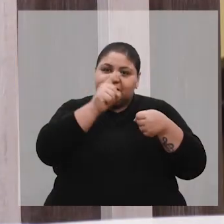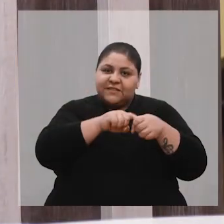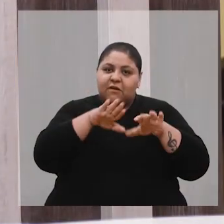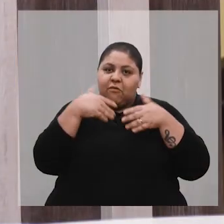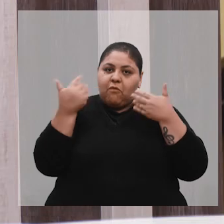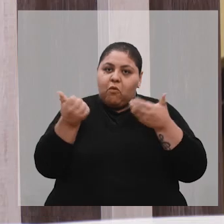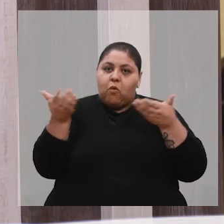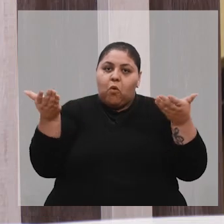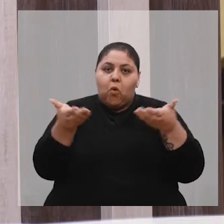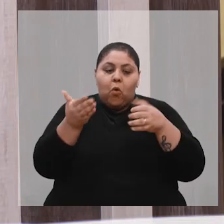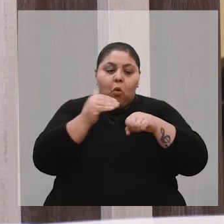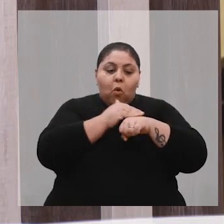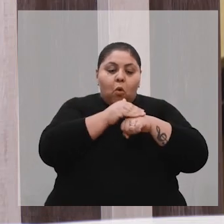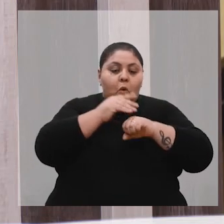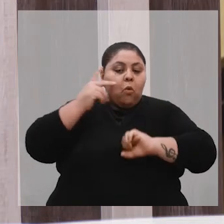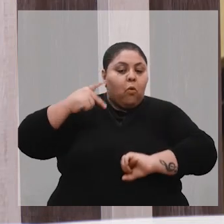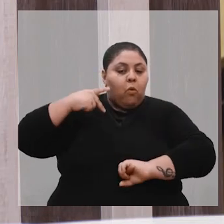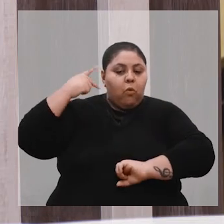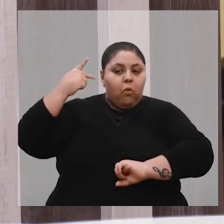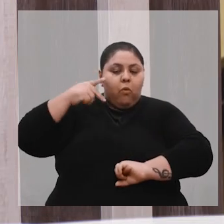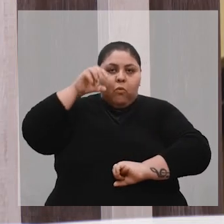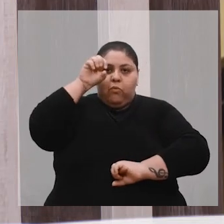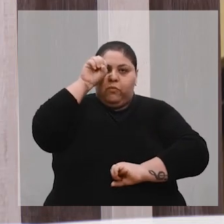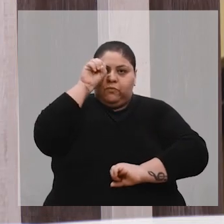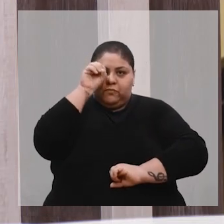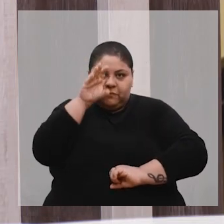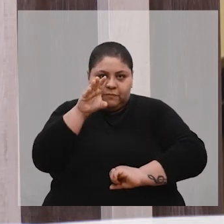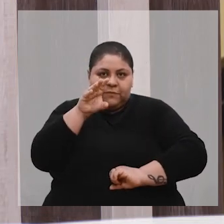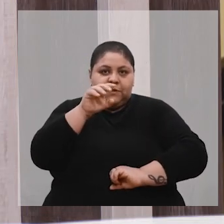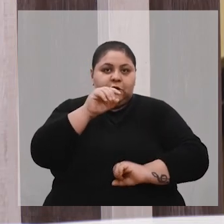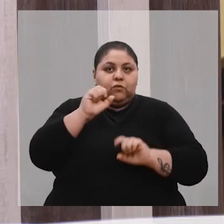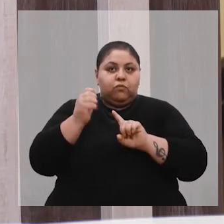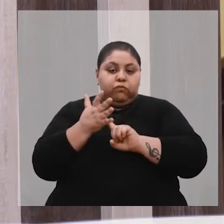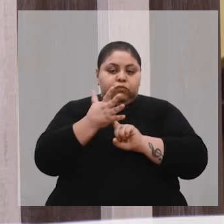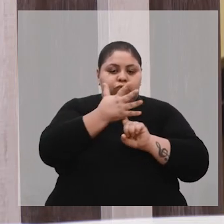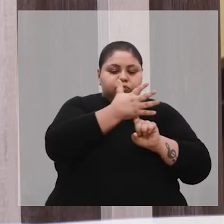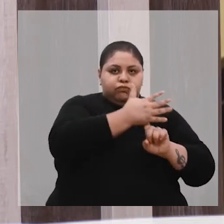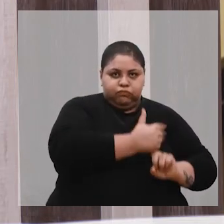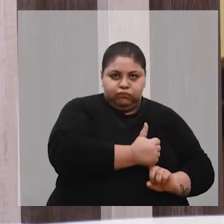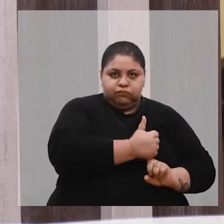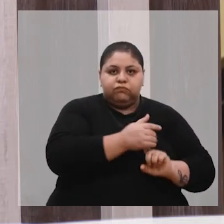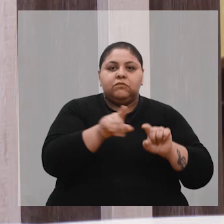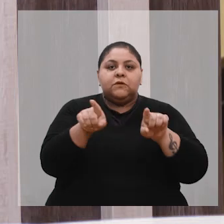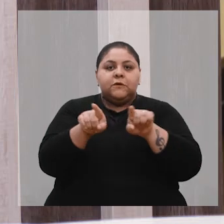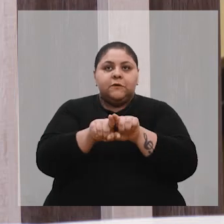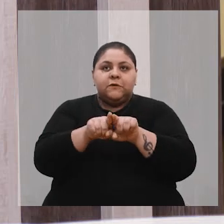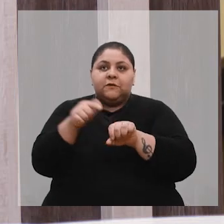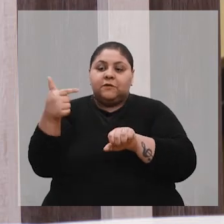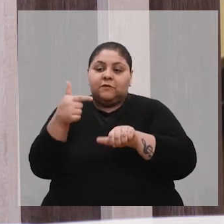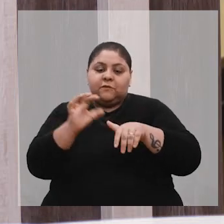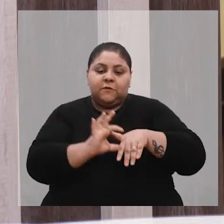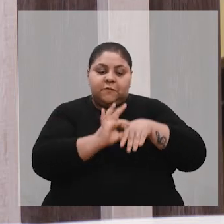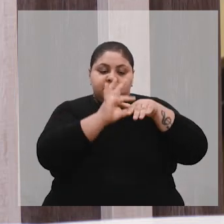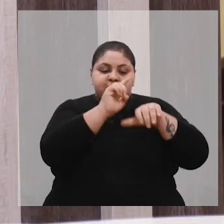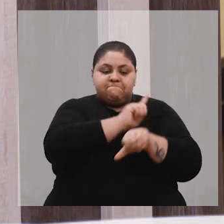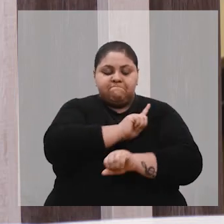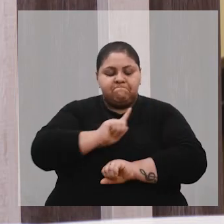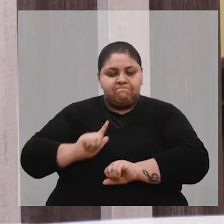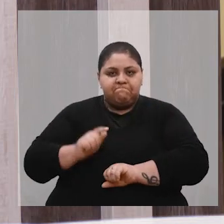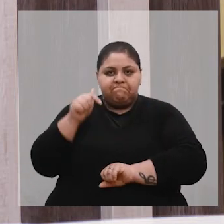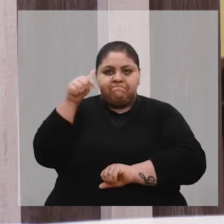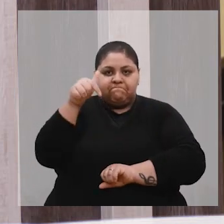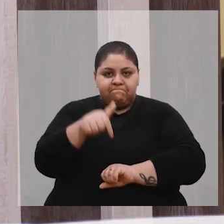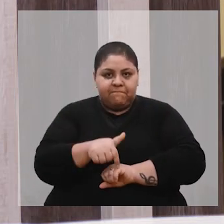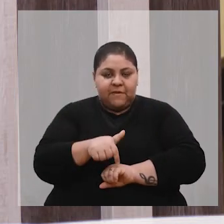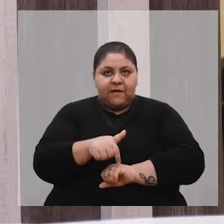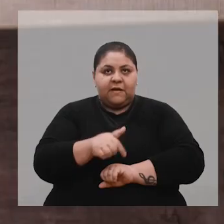Estamos de volta, então, hoje conversando com o vereador Elisandro Fiuza, do Republicanos, ele que também é o vice-líder de governo